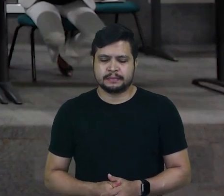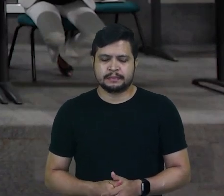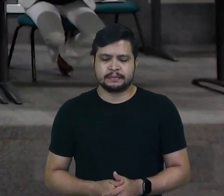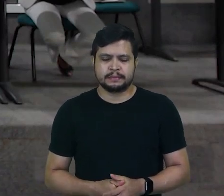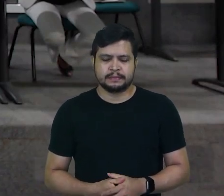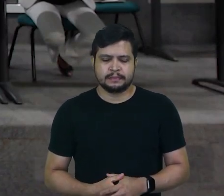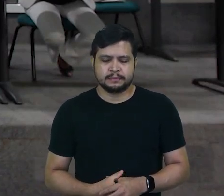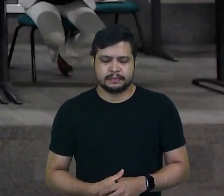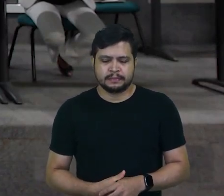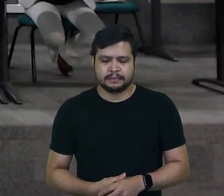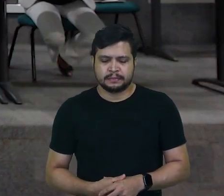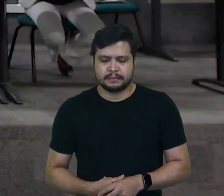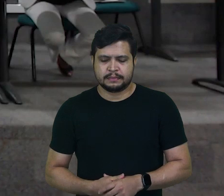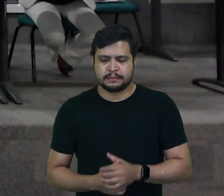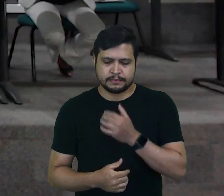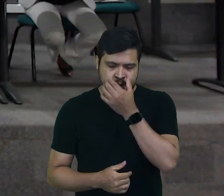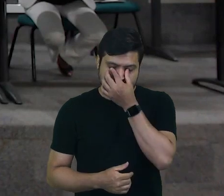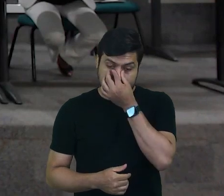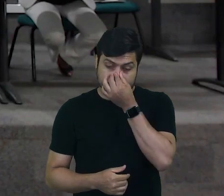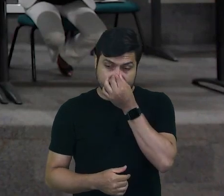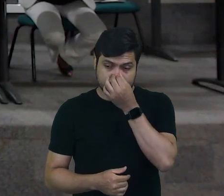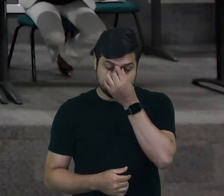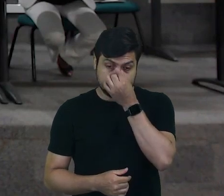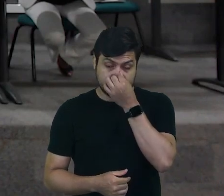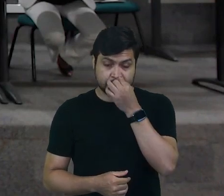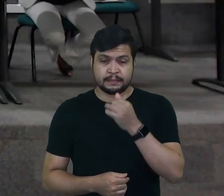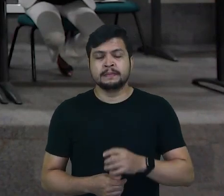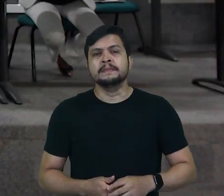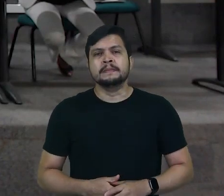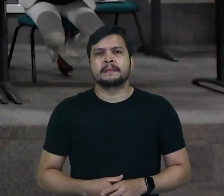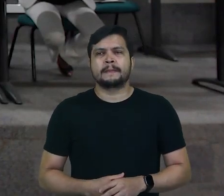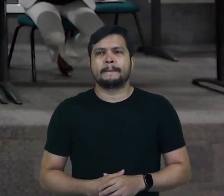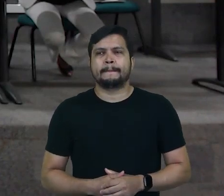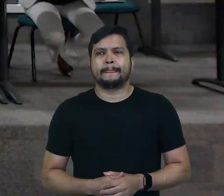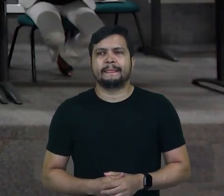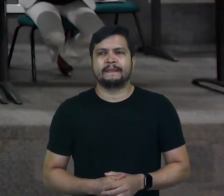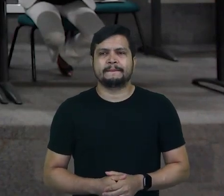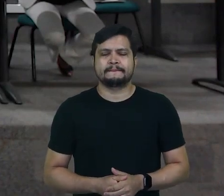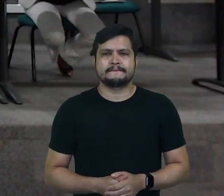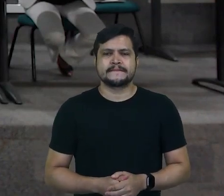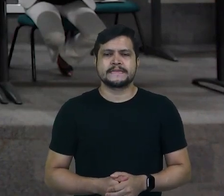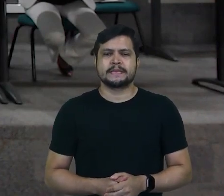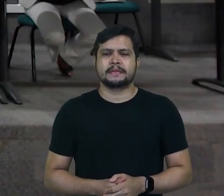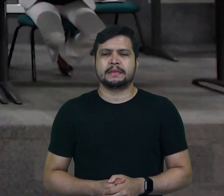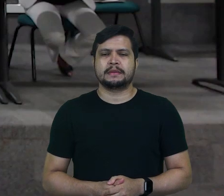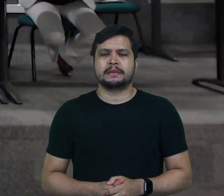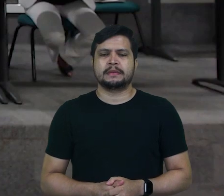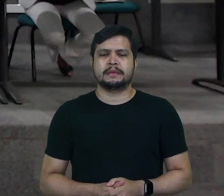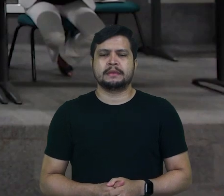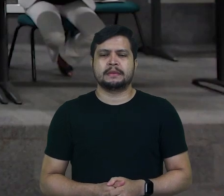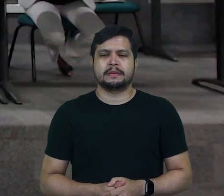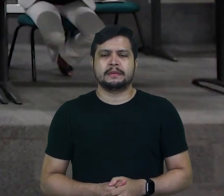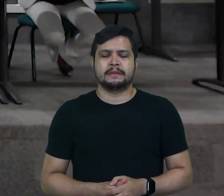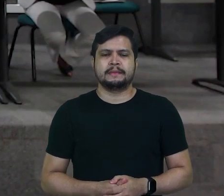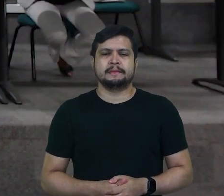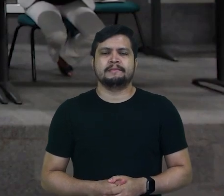elas conseguem se identificar com o curso, né? Mas ao mesmo tempo não ter esse seu